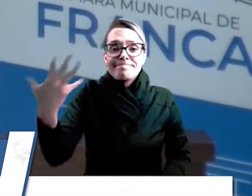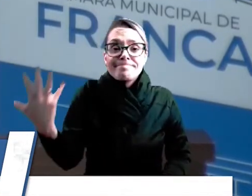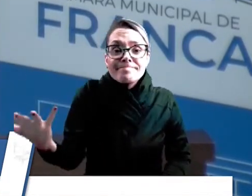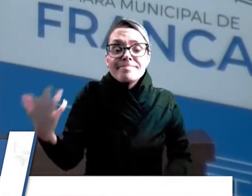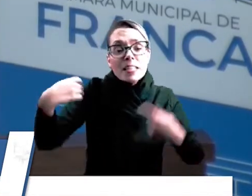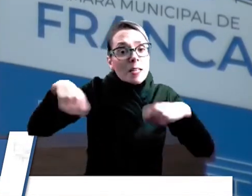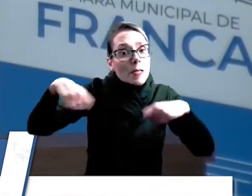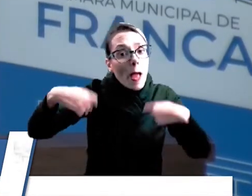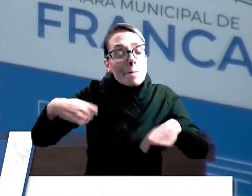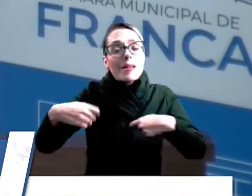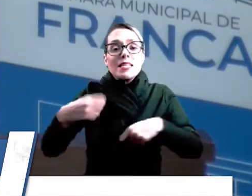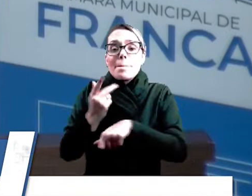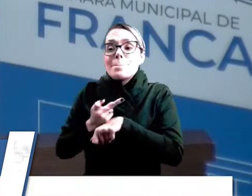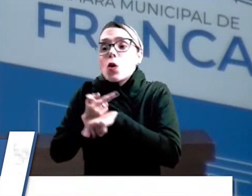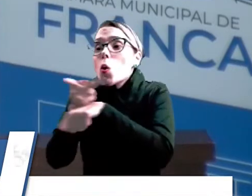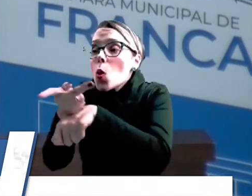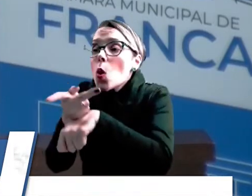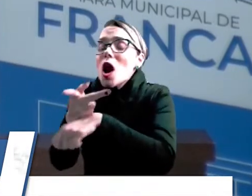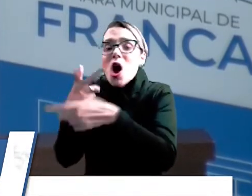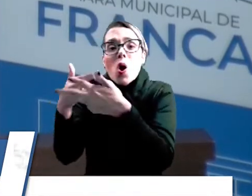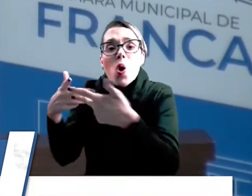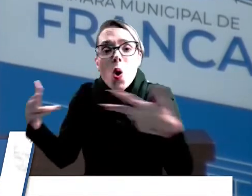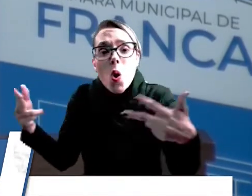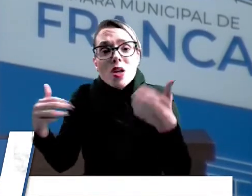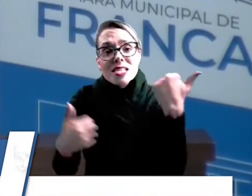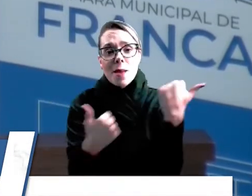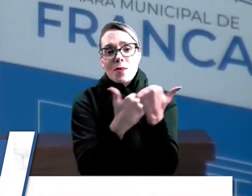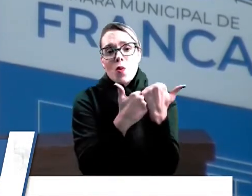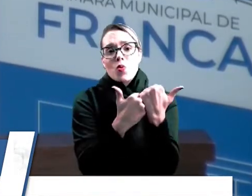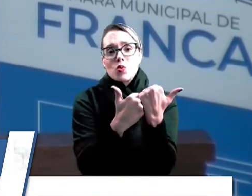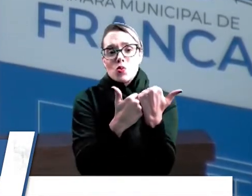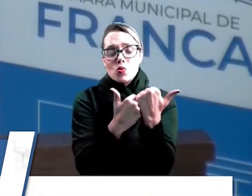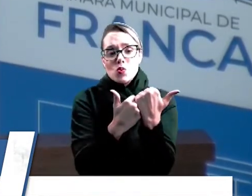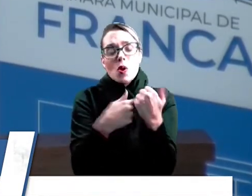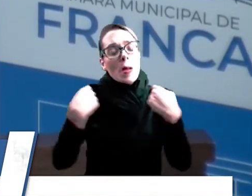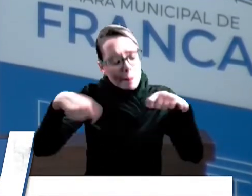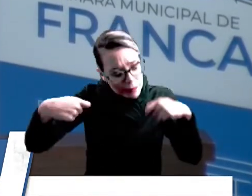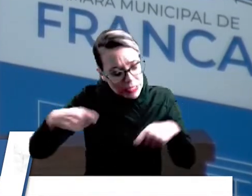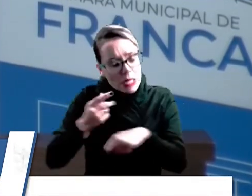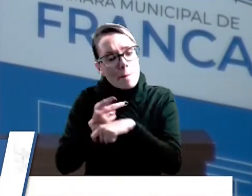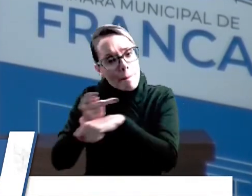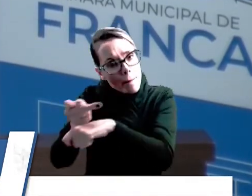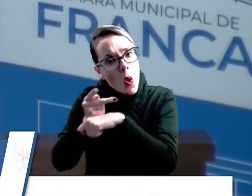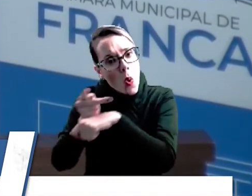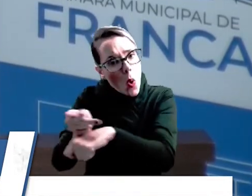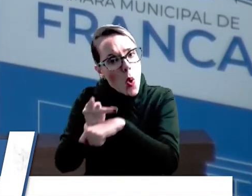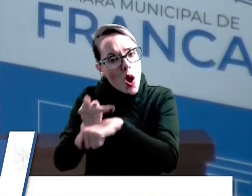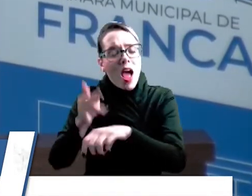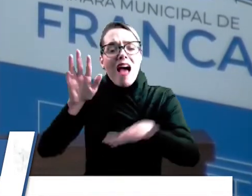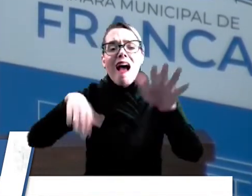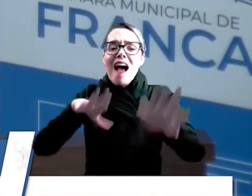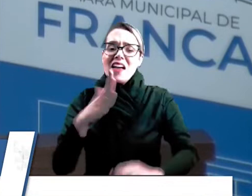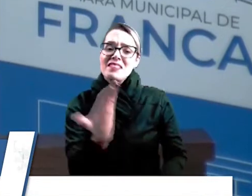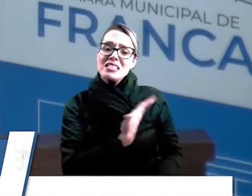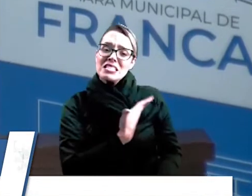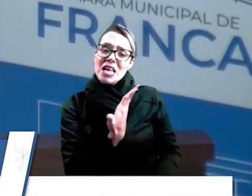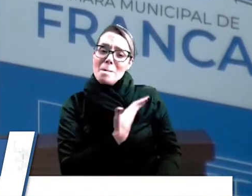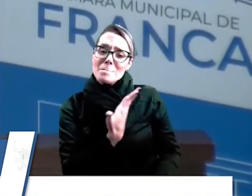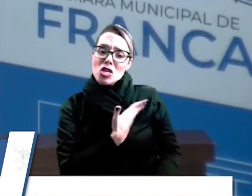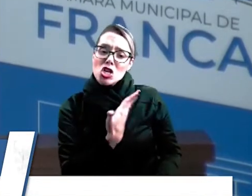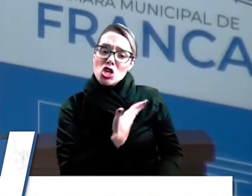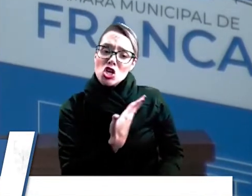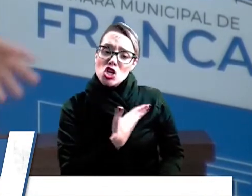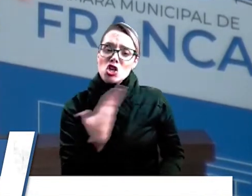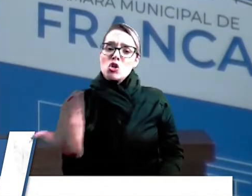cobrar mais. O fato de ser amigo e fazer campanha para o governador não está dando crédito nenhum para